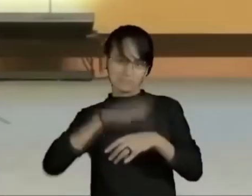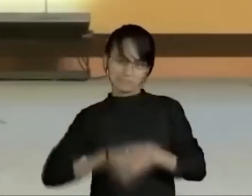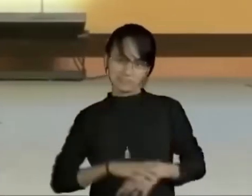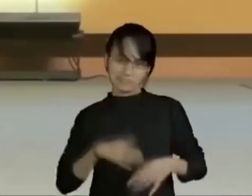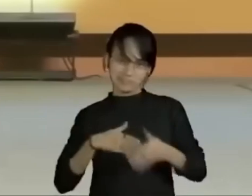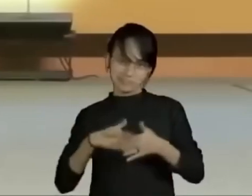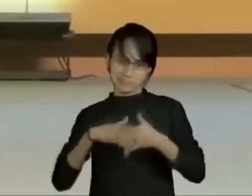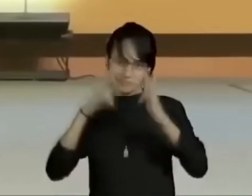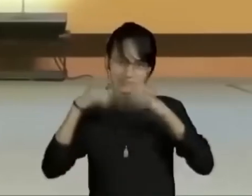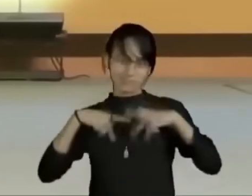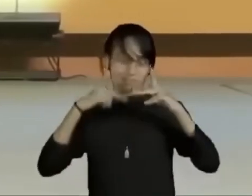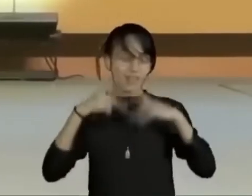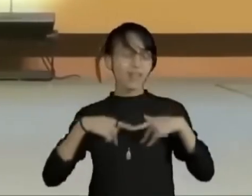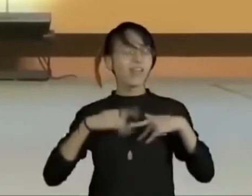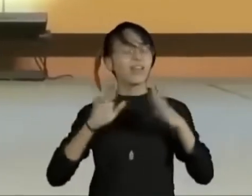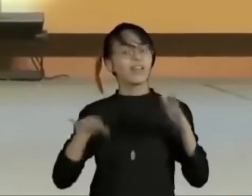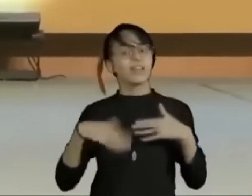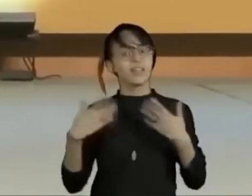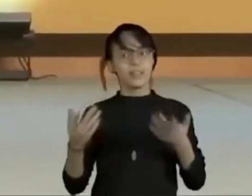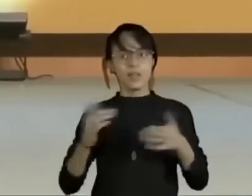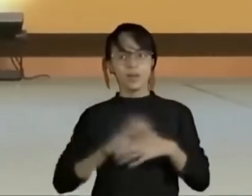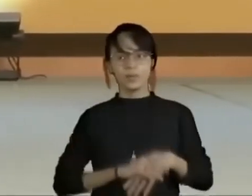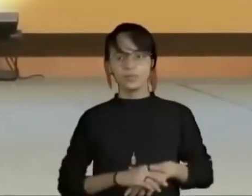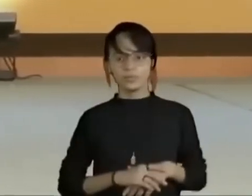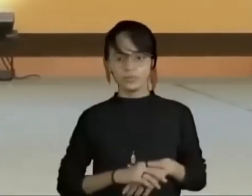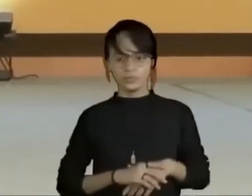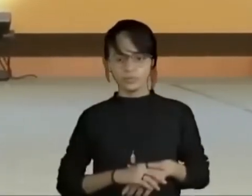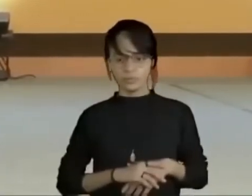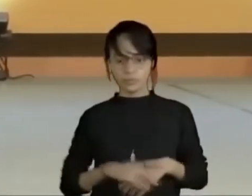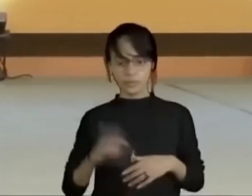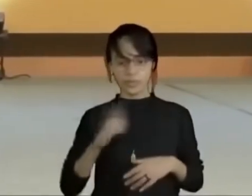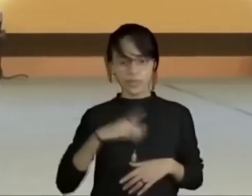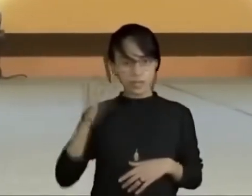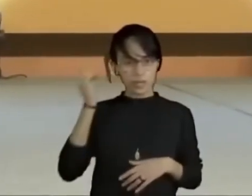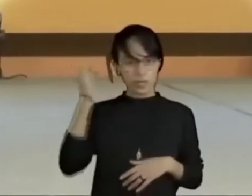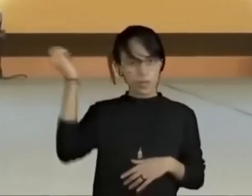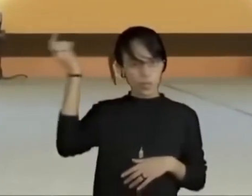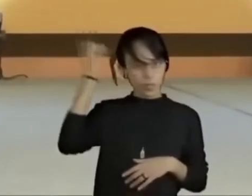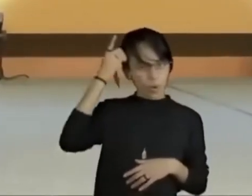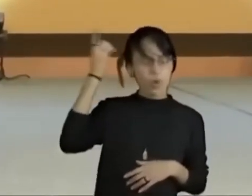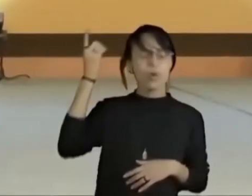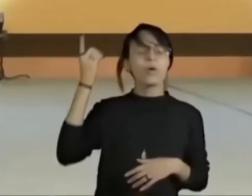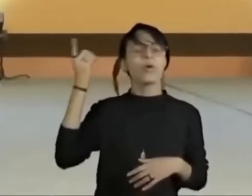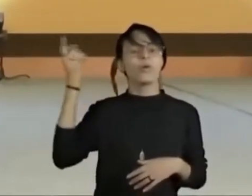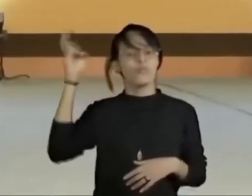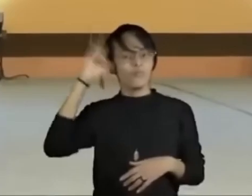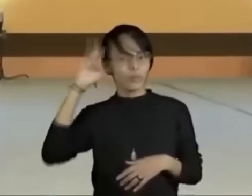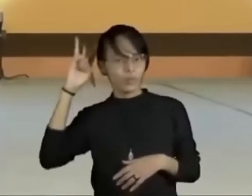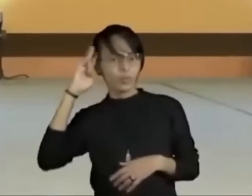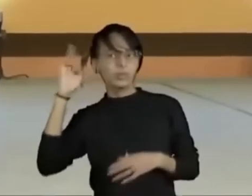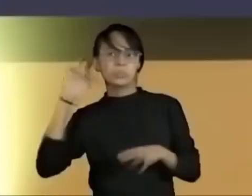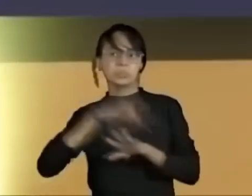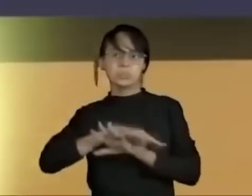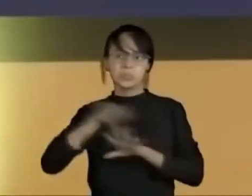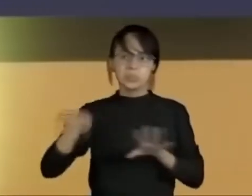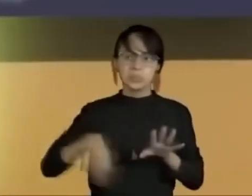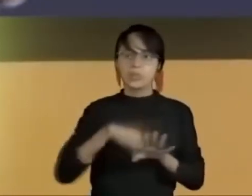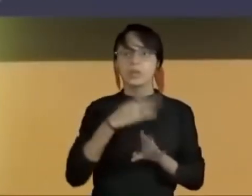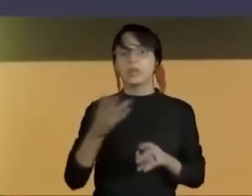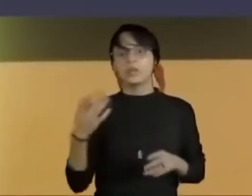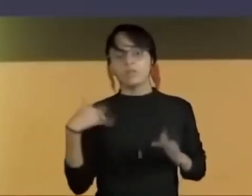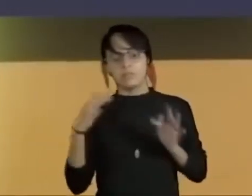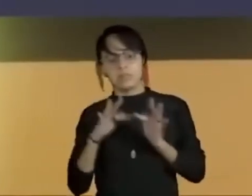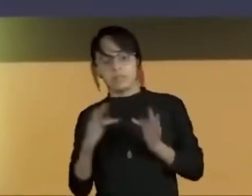ela só milita em prol dela mesma então quando ao despertar um dom ou a manifestação de alguma virtude seja ela